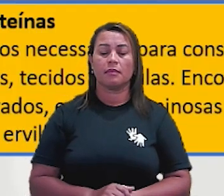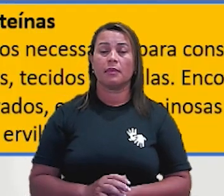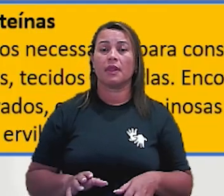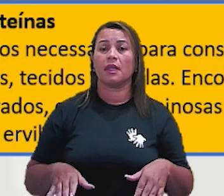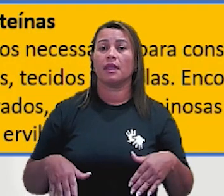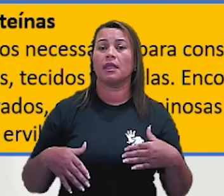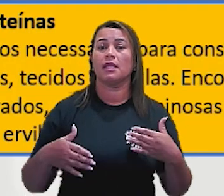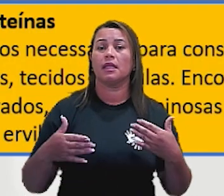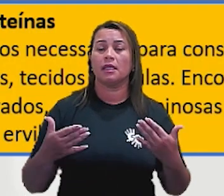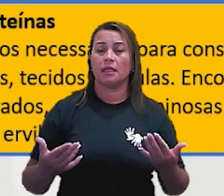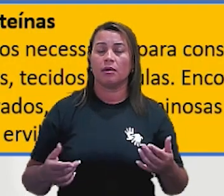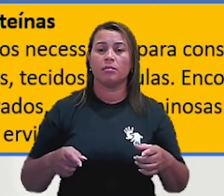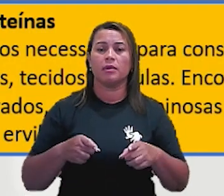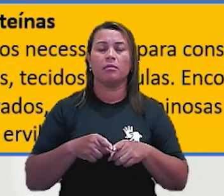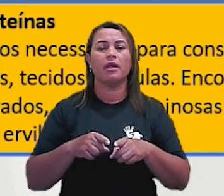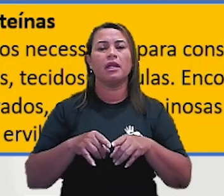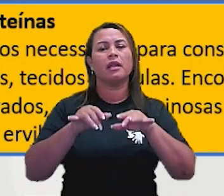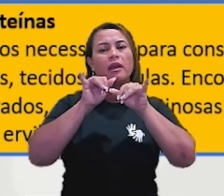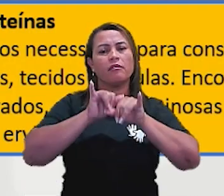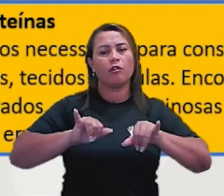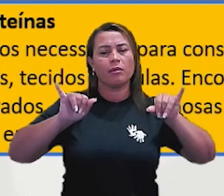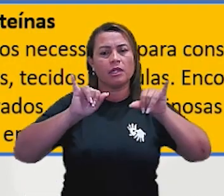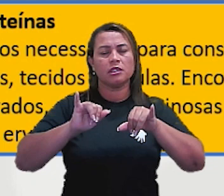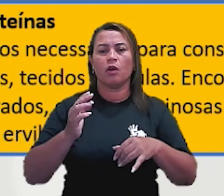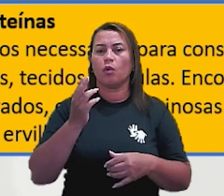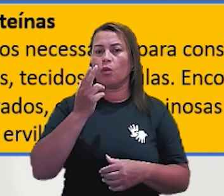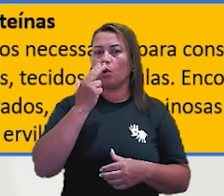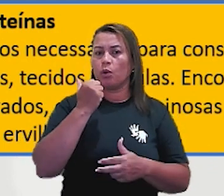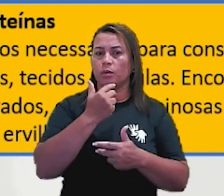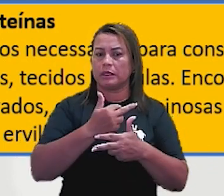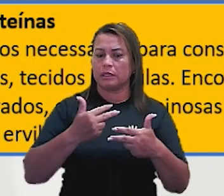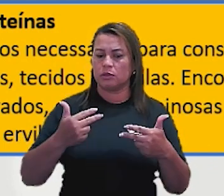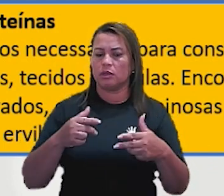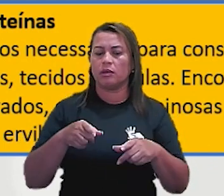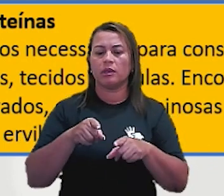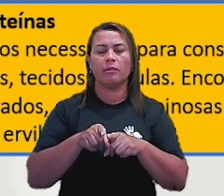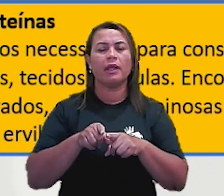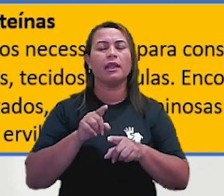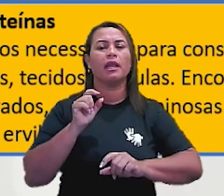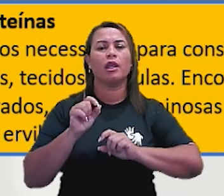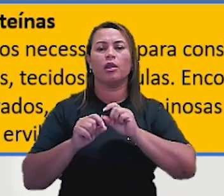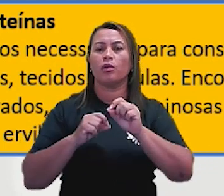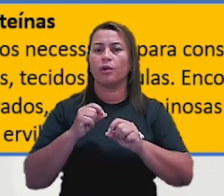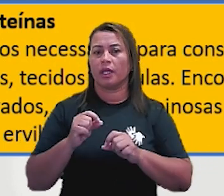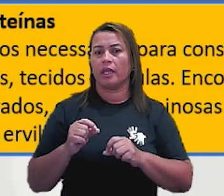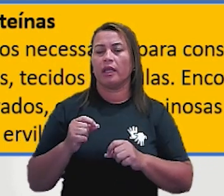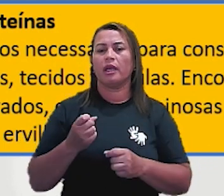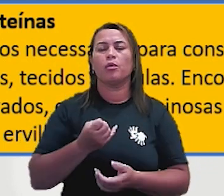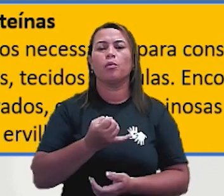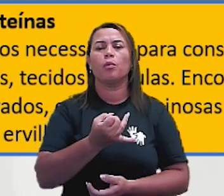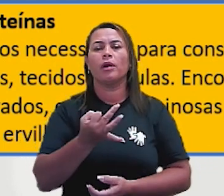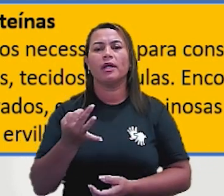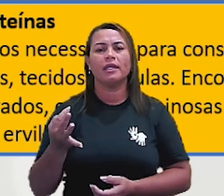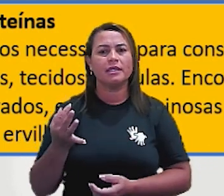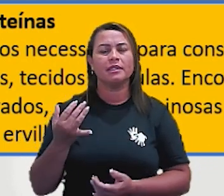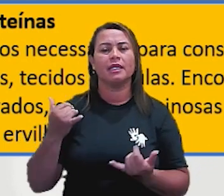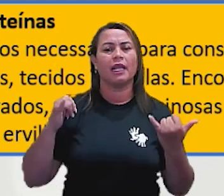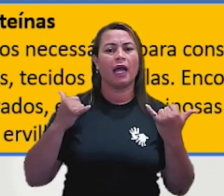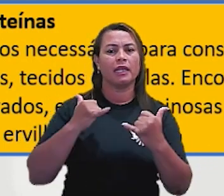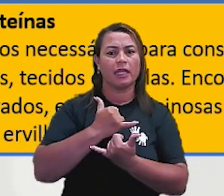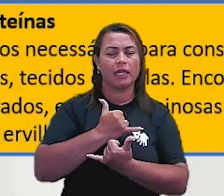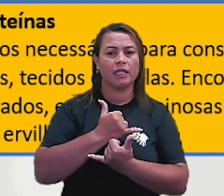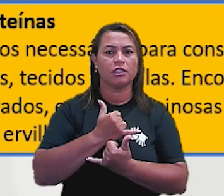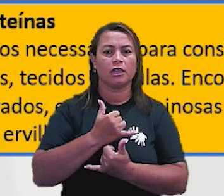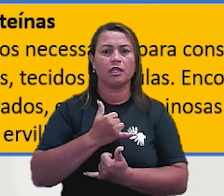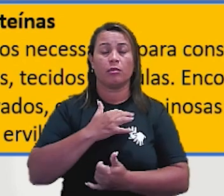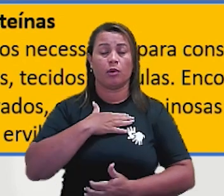Então, aí na informação nutricional, como eu falei, tem um valor energético, né? Geralmente esse valor energético, né, é a energia que é produzida pelo